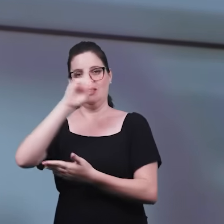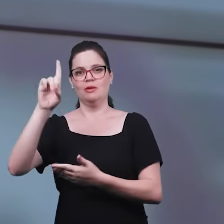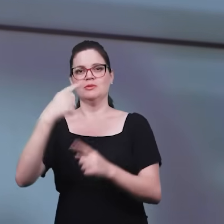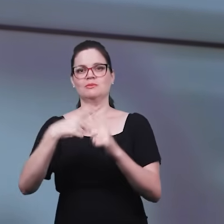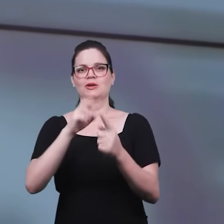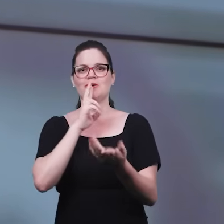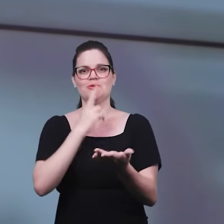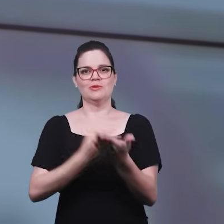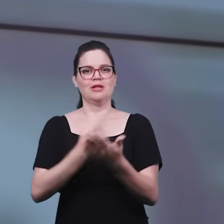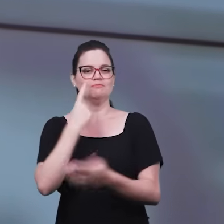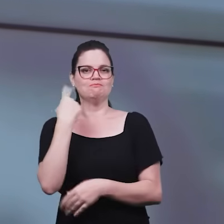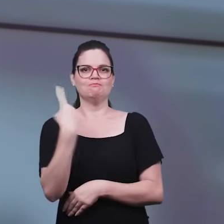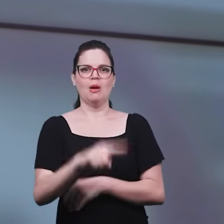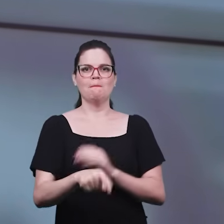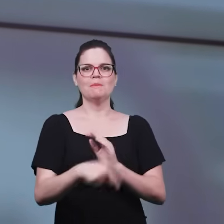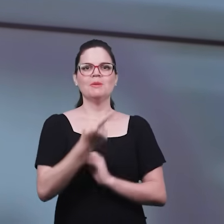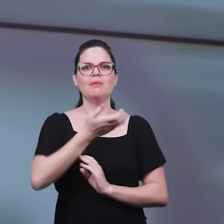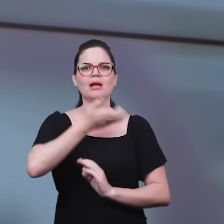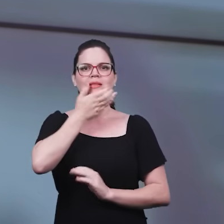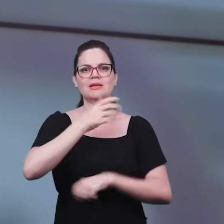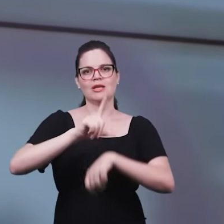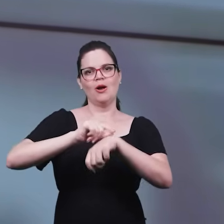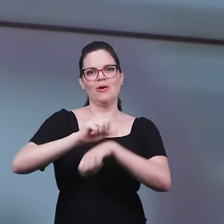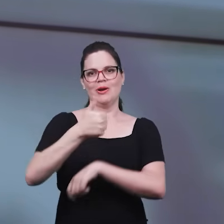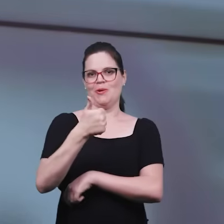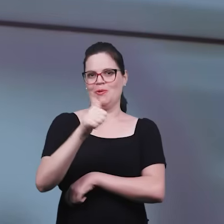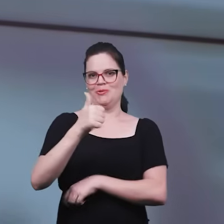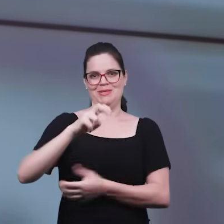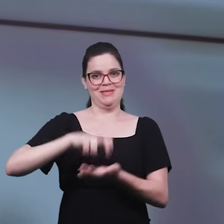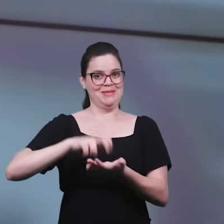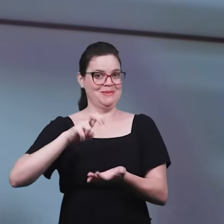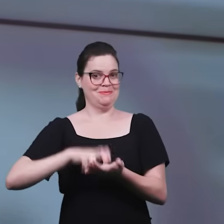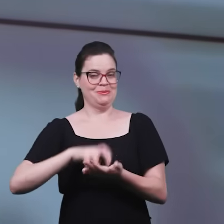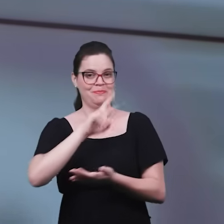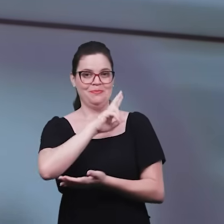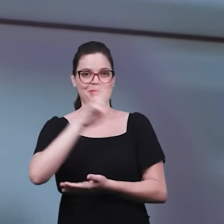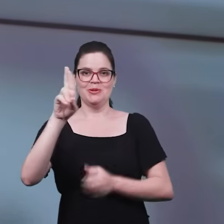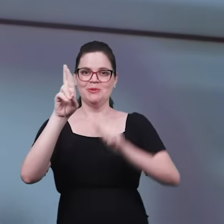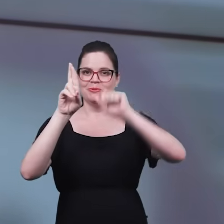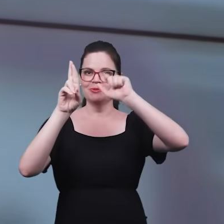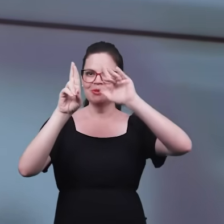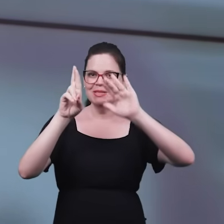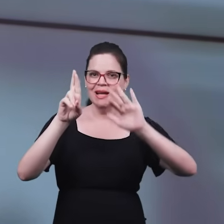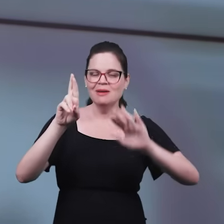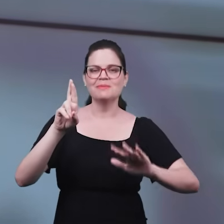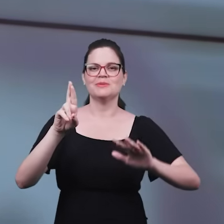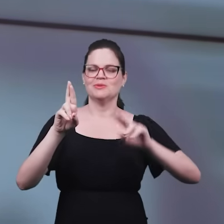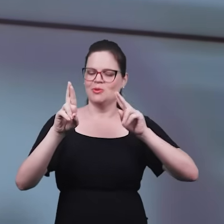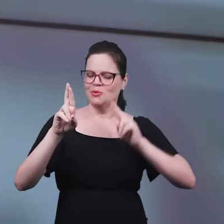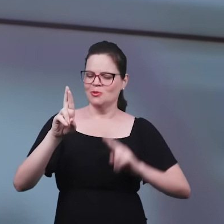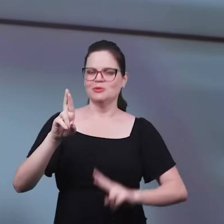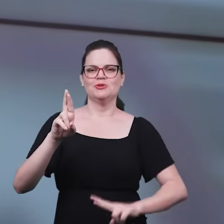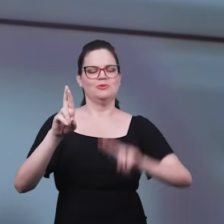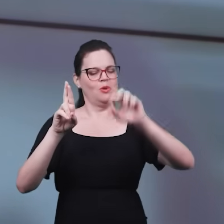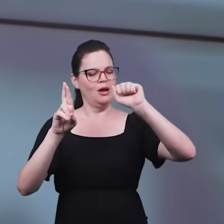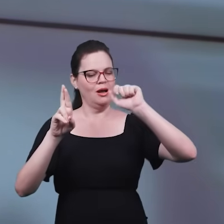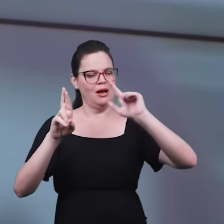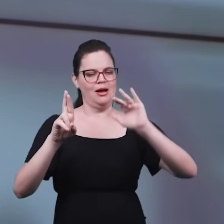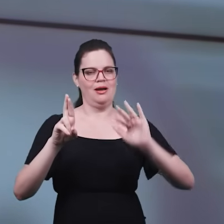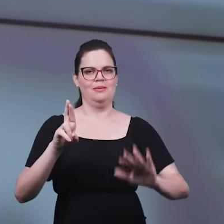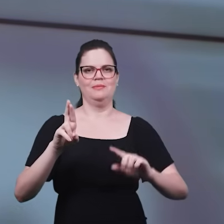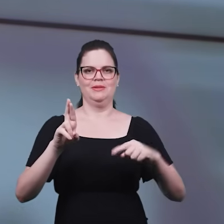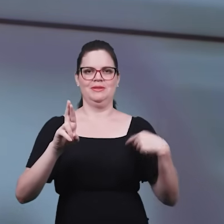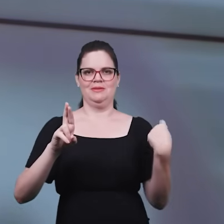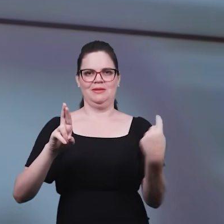no dia 1º de dezembro, às 11 horas da manhã. Que o Senhor permaneça nos abençoando